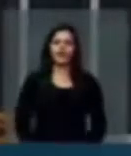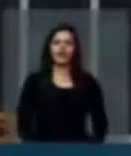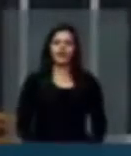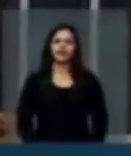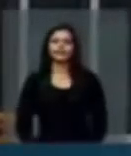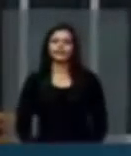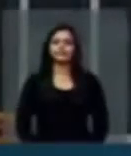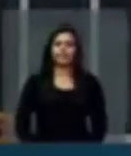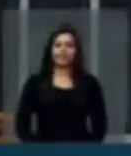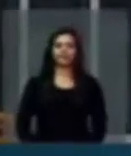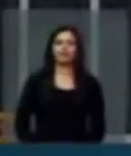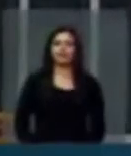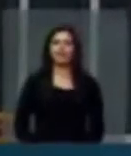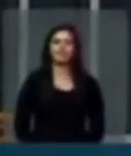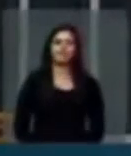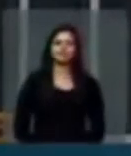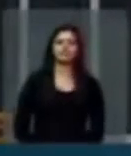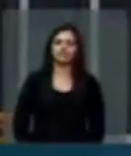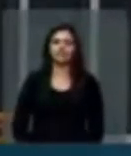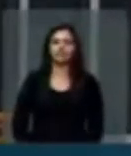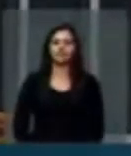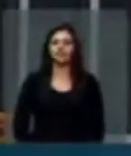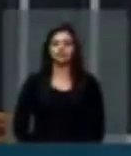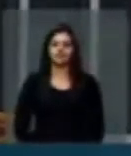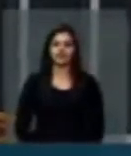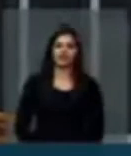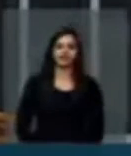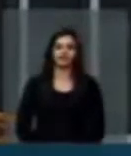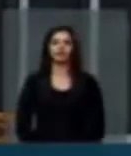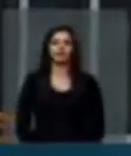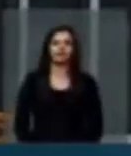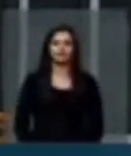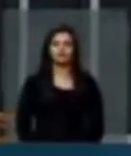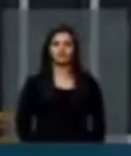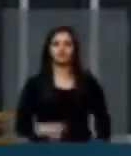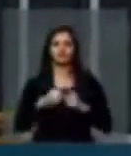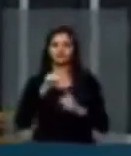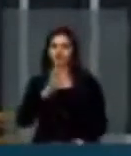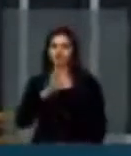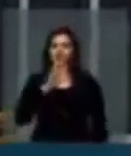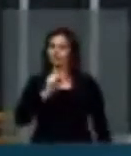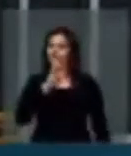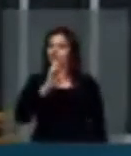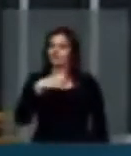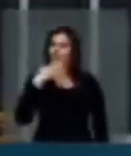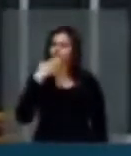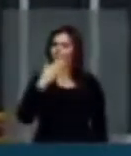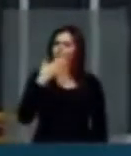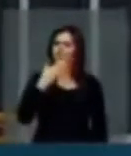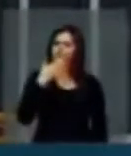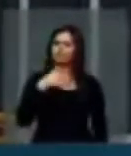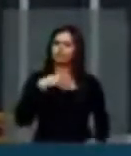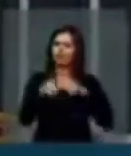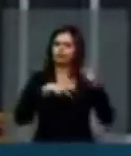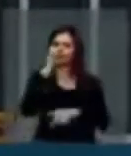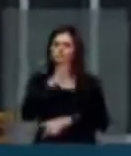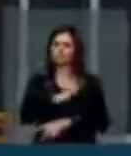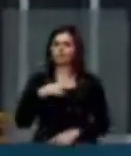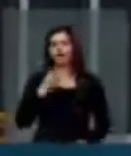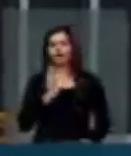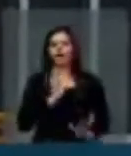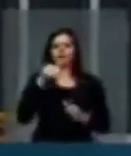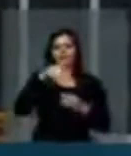senhor presidente, o Supremo Tribunal Federal estar julgando o Mensalão. Não basta o TSE estar pedindo para o povo brasileiro